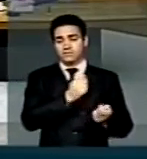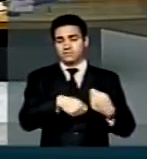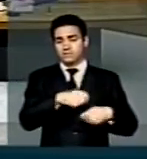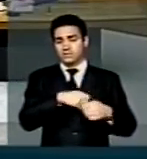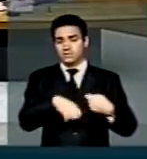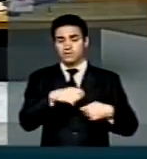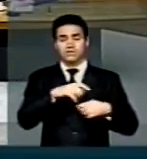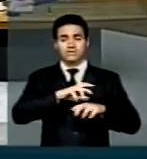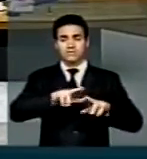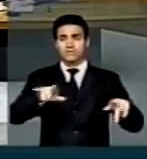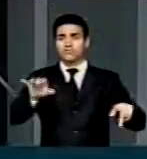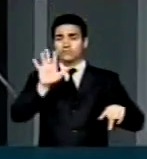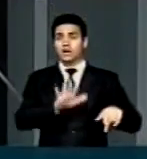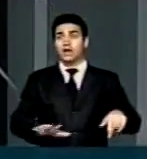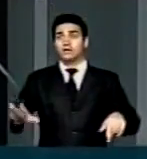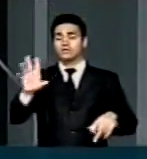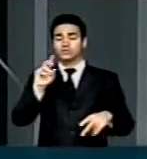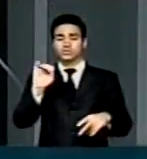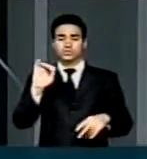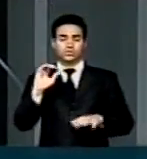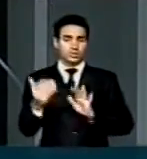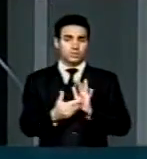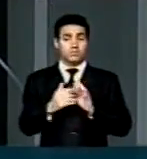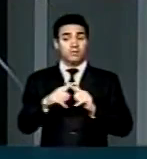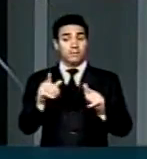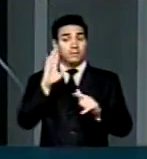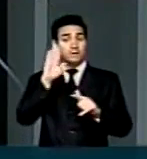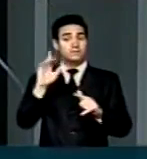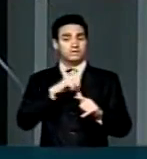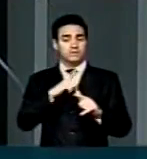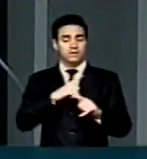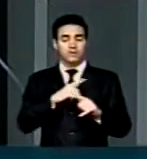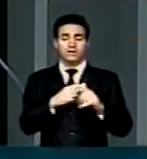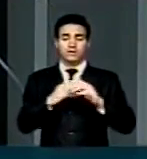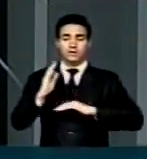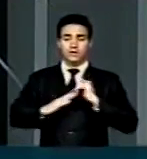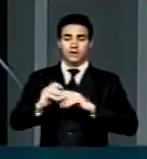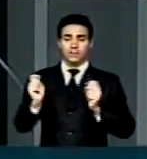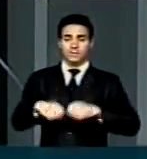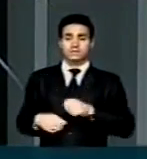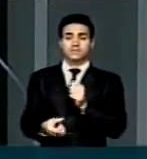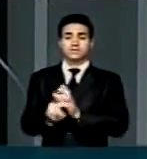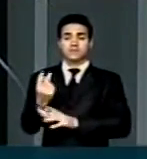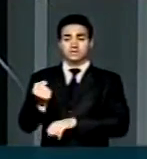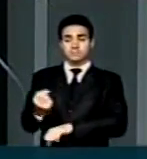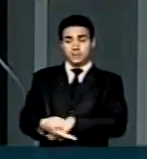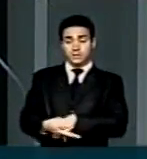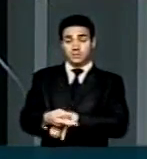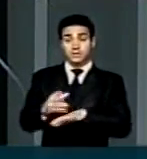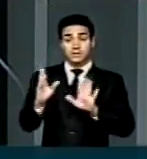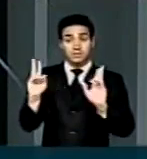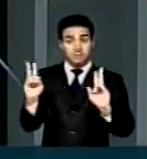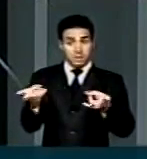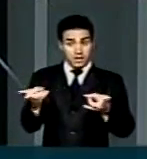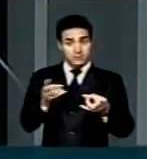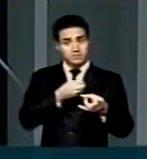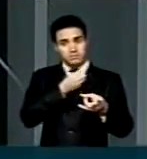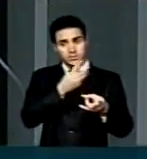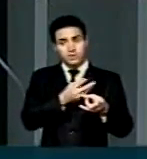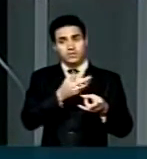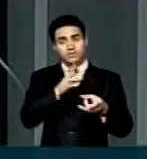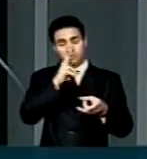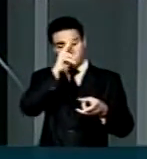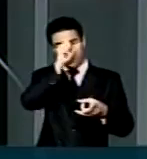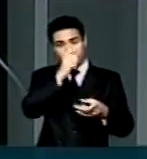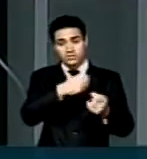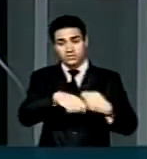ampla distribuição geográfica, mas principalmente pela sua capacidade de gerar empregos. Porém, mesmo com tanta expressão econômica, esse setor